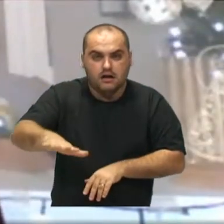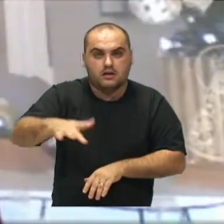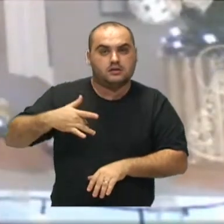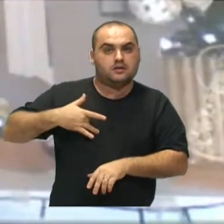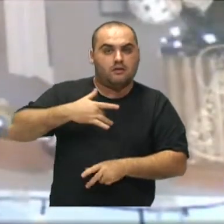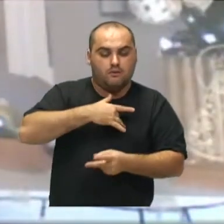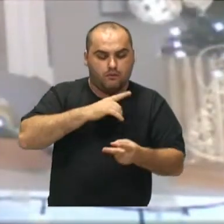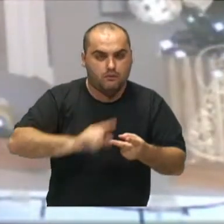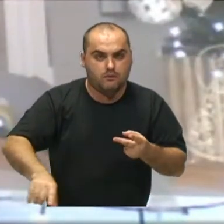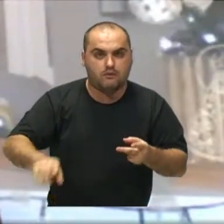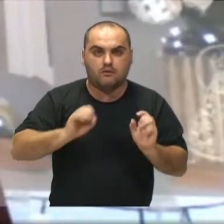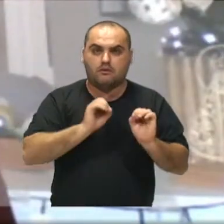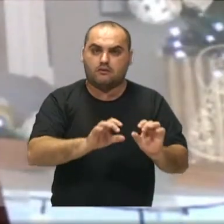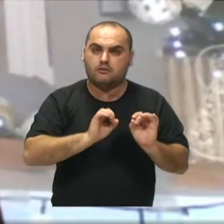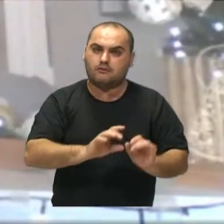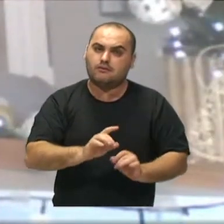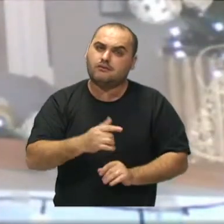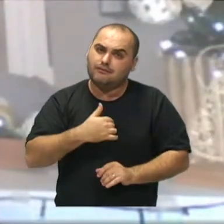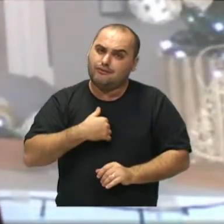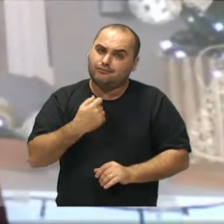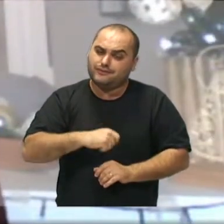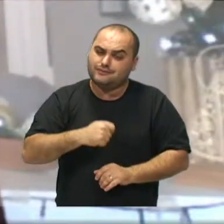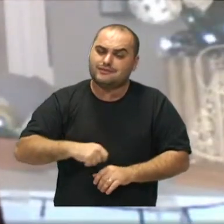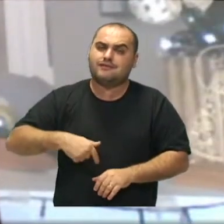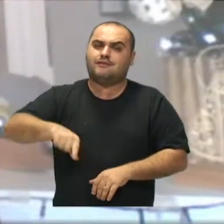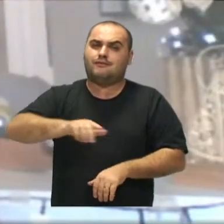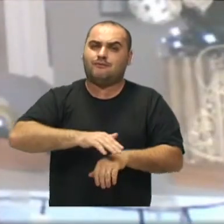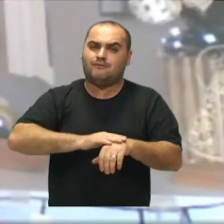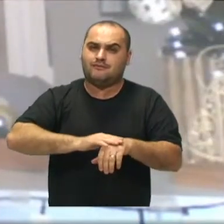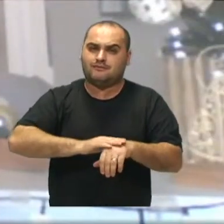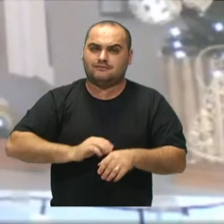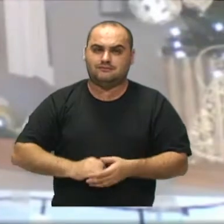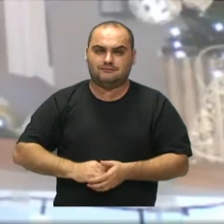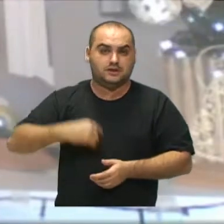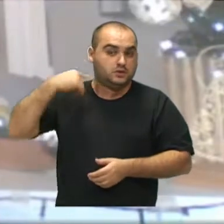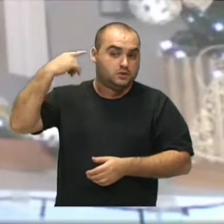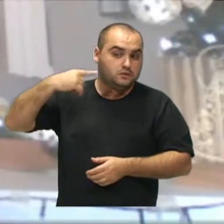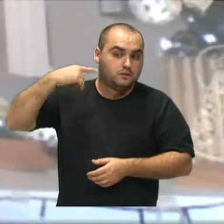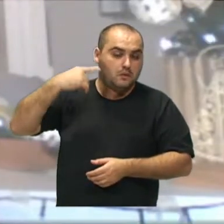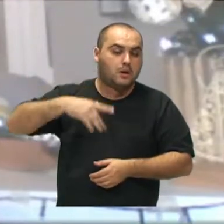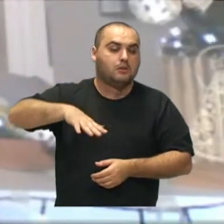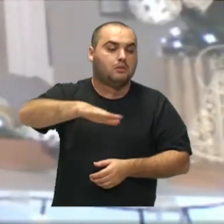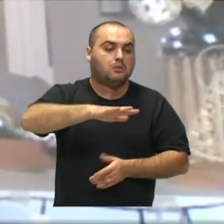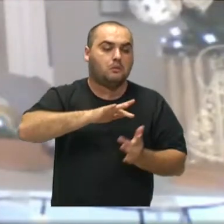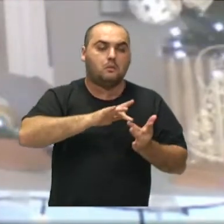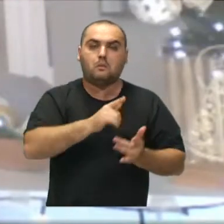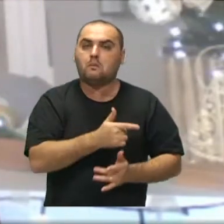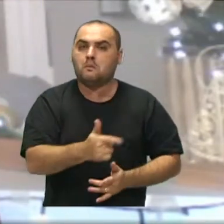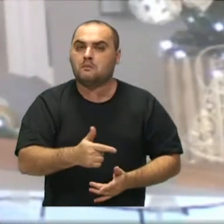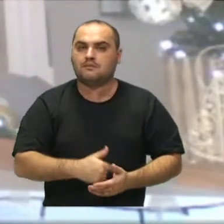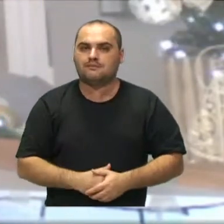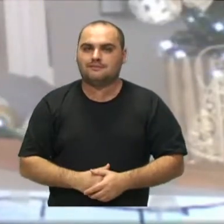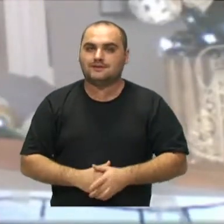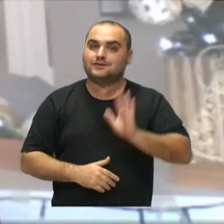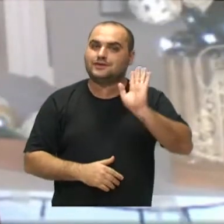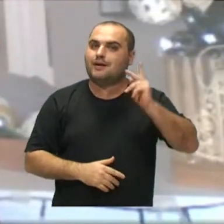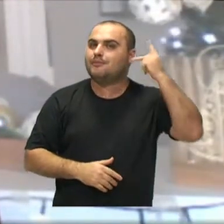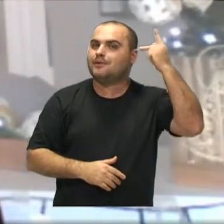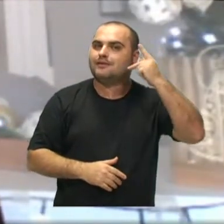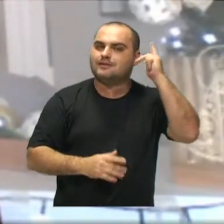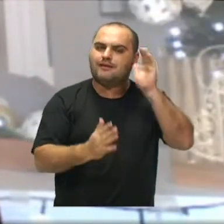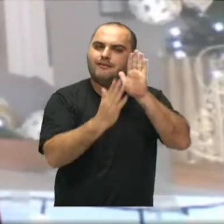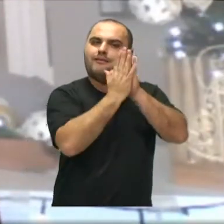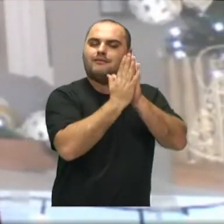educação, porque eu tive que falar com eles. Eu, como advogada, eu não convivo com aquele momento. e é a política que nos traz para perto das pessoas, né?